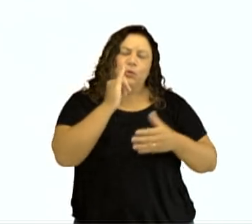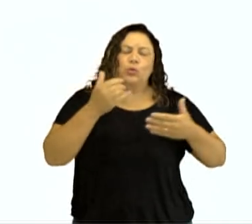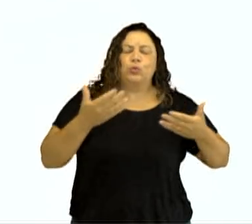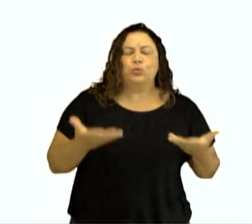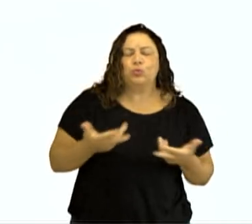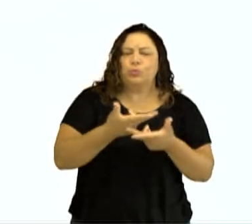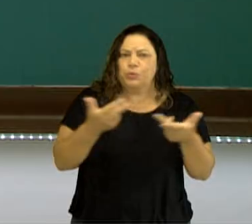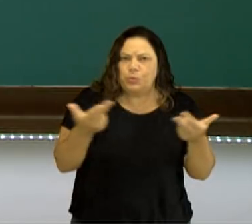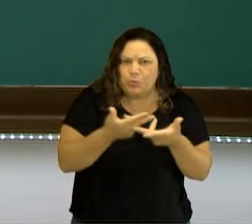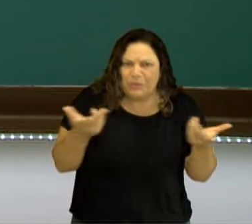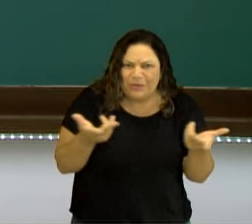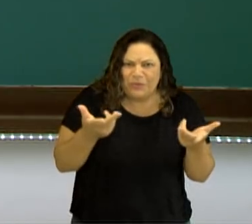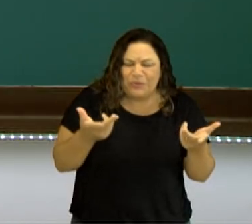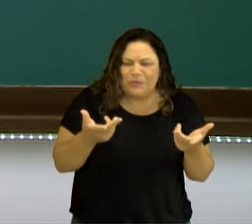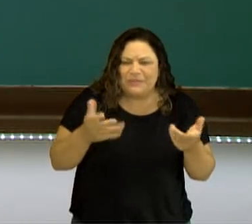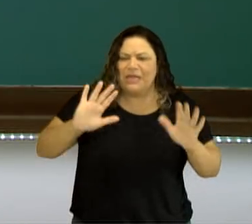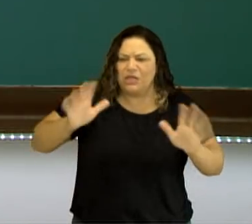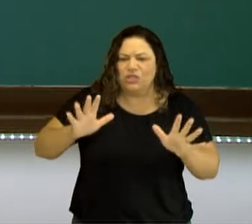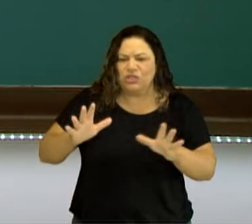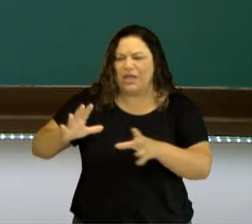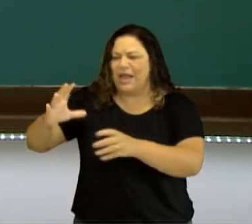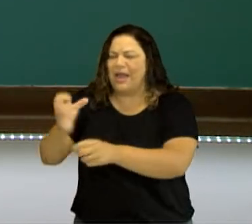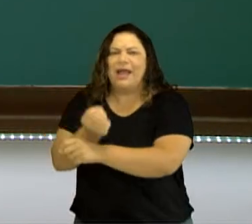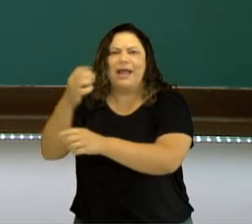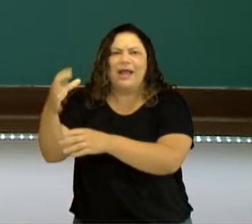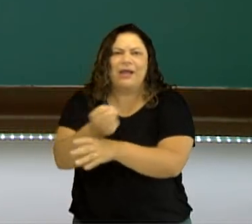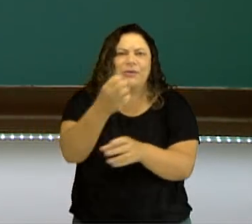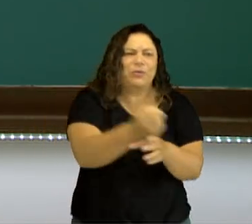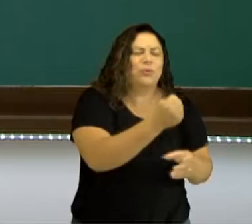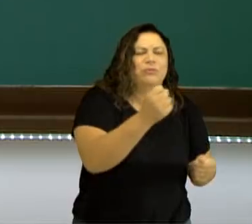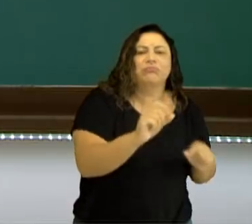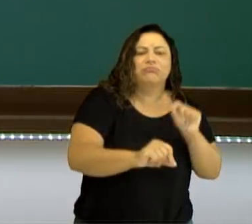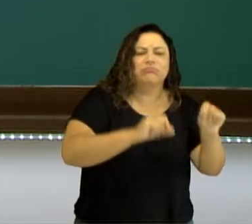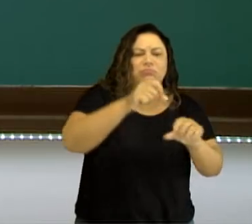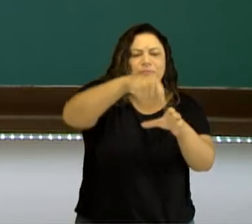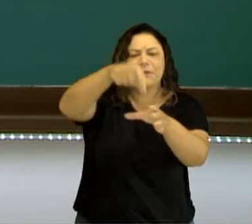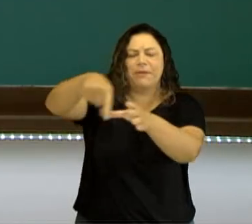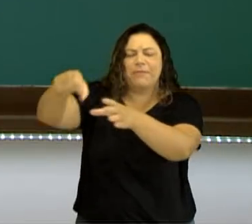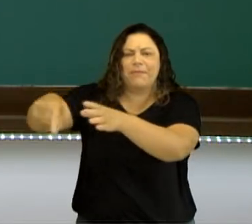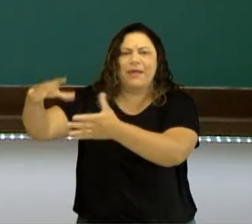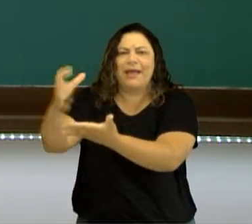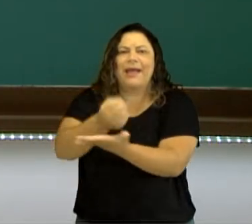alguma coisa e estar já colhendo outro produto? Como é que funciona isso, né?